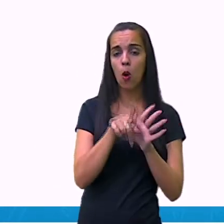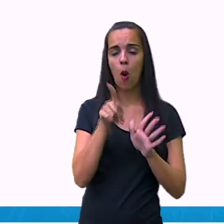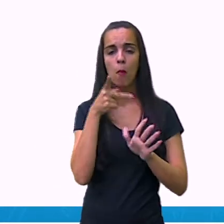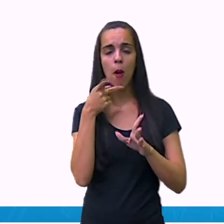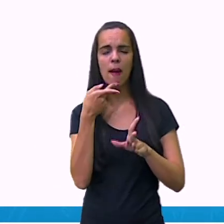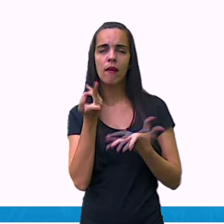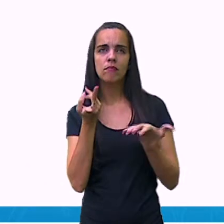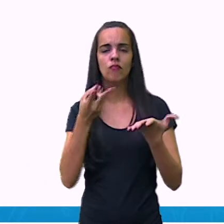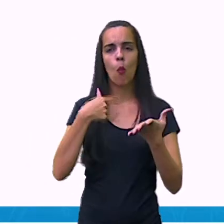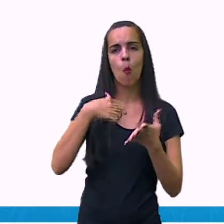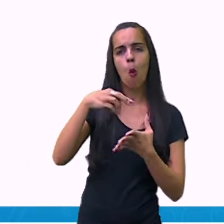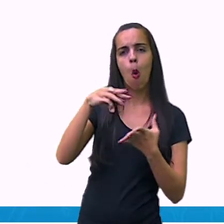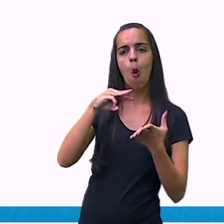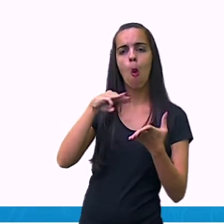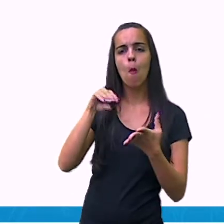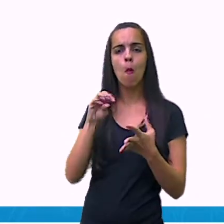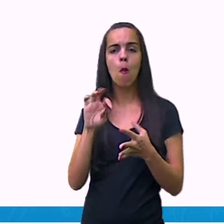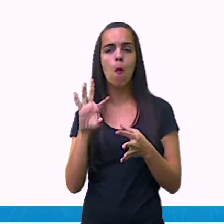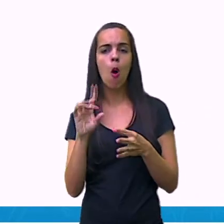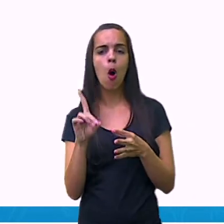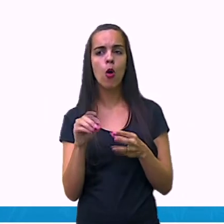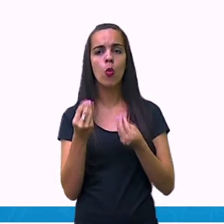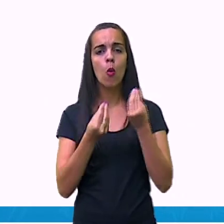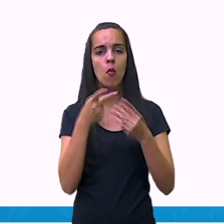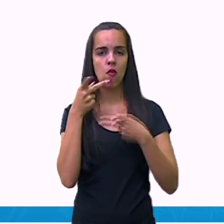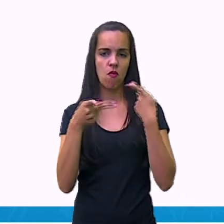que nós chamamos de conotativo.